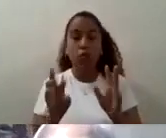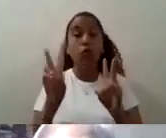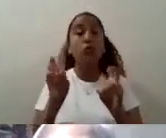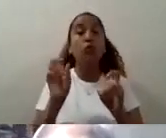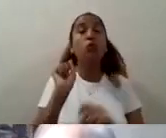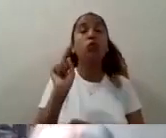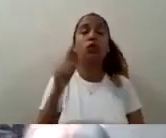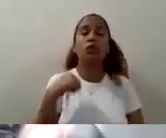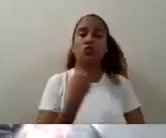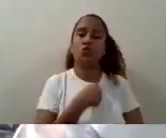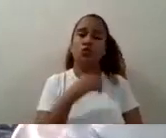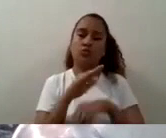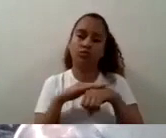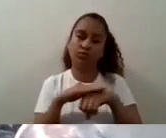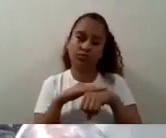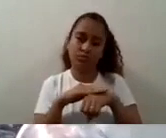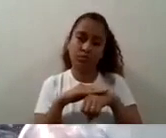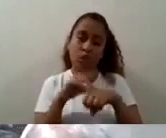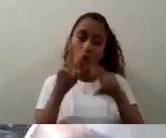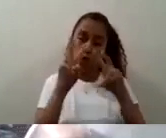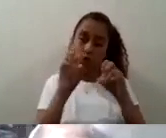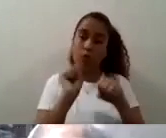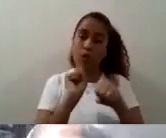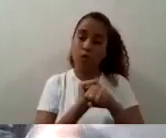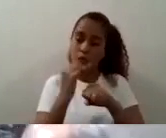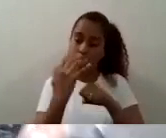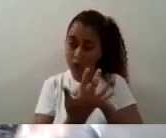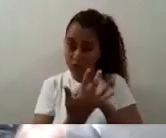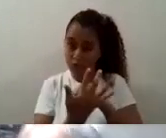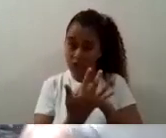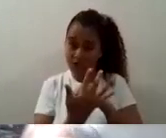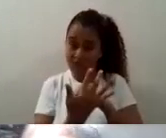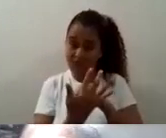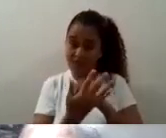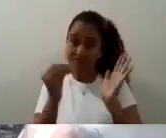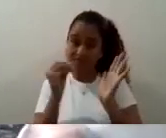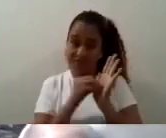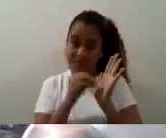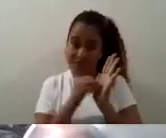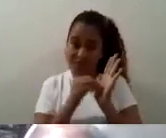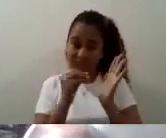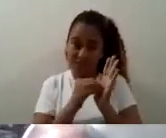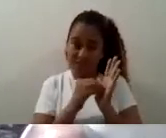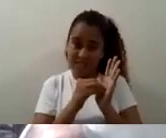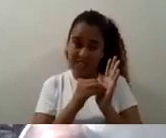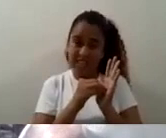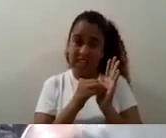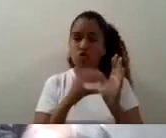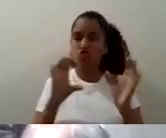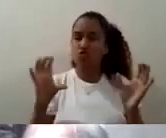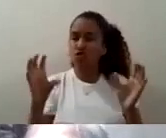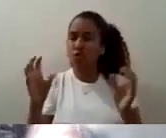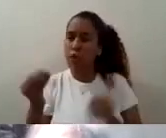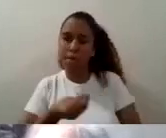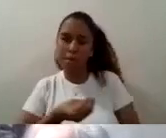conversado? Sobre a Covid-19 e a ausência de coletividade, de